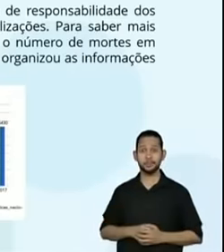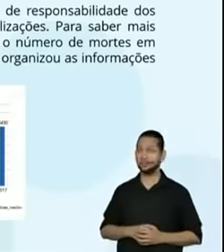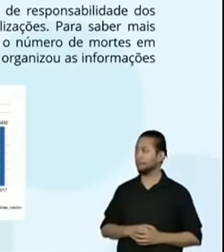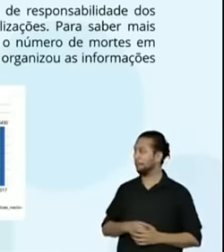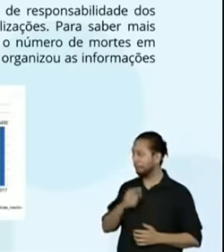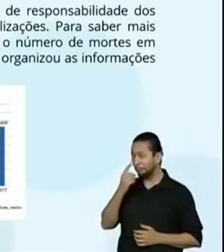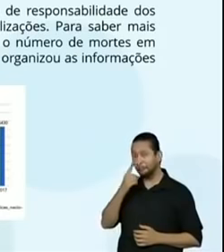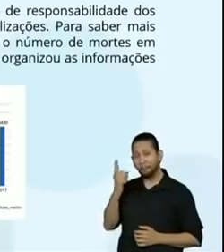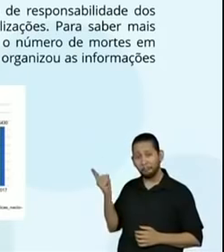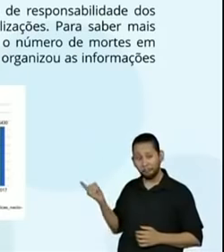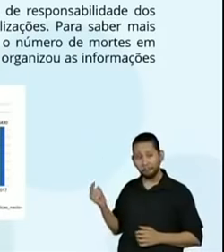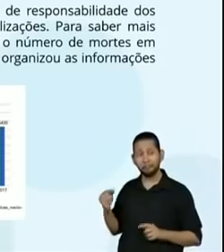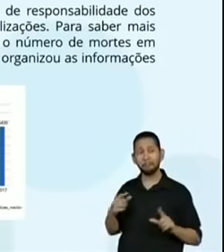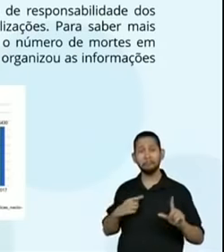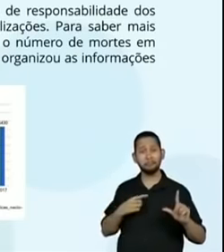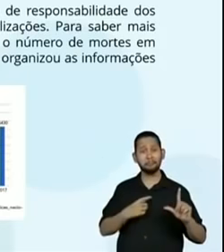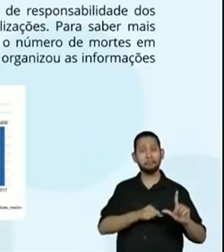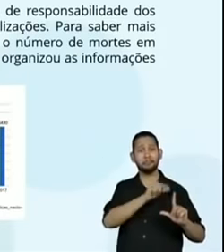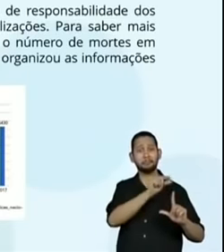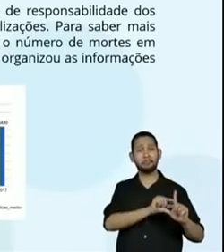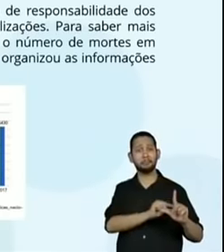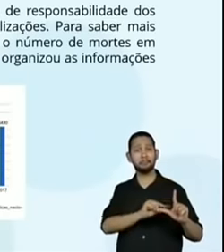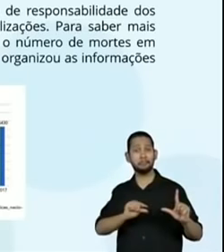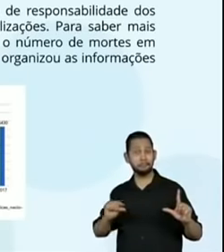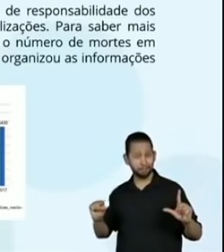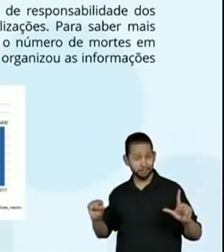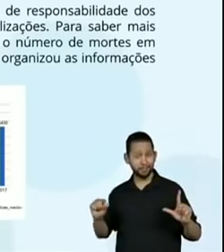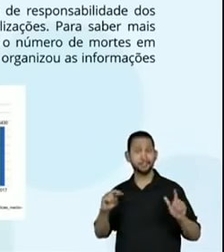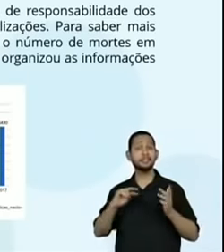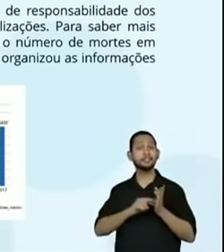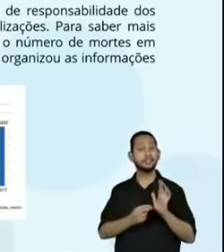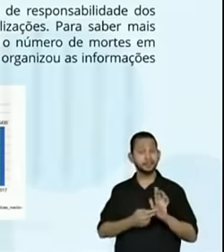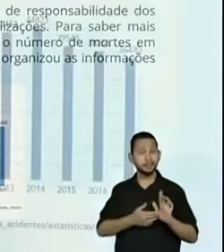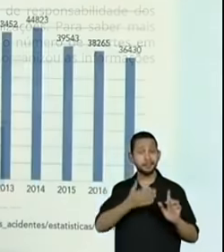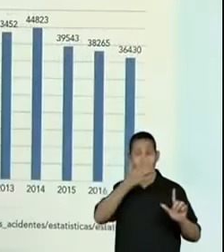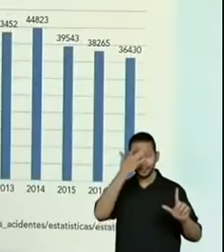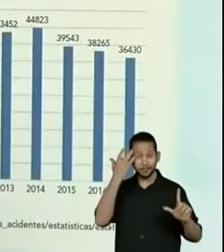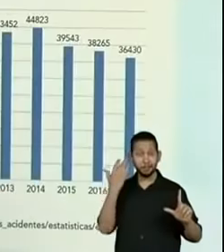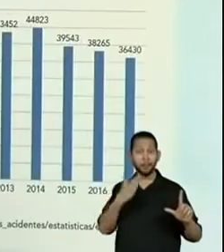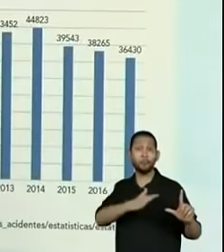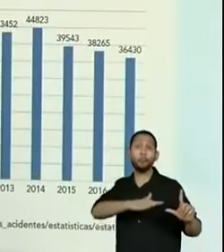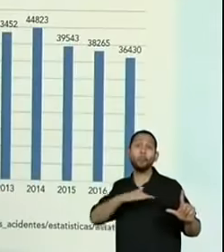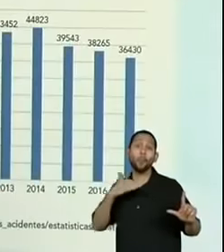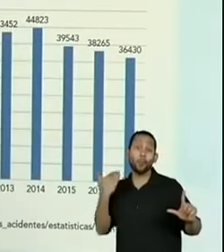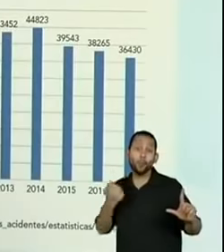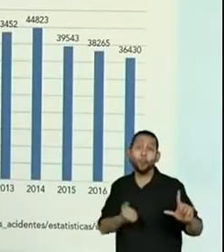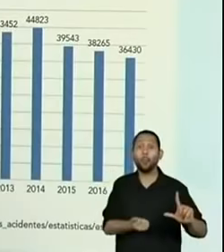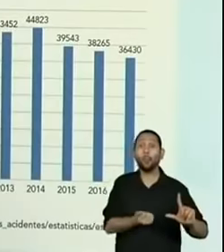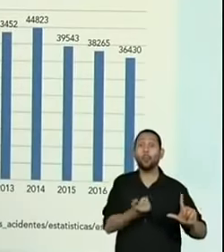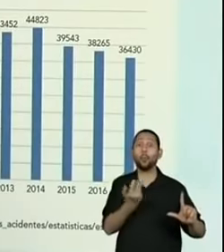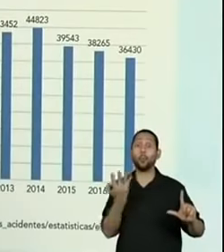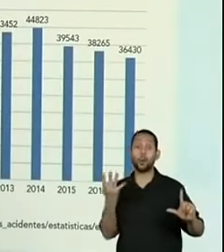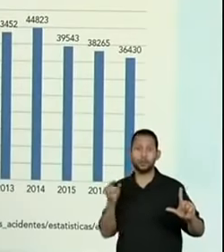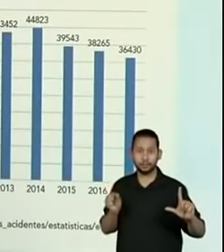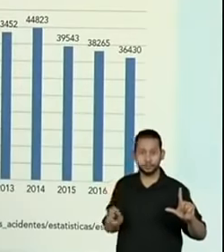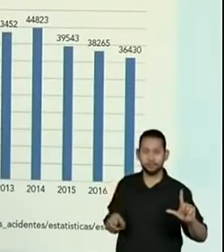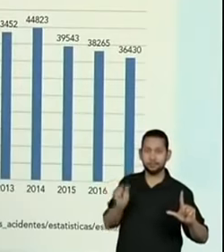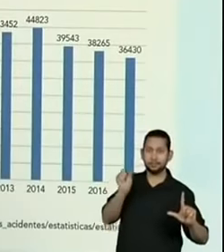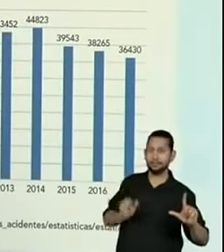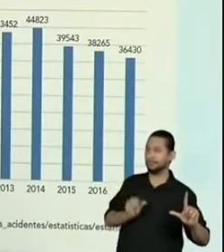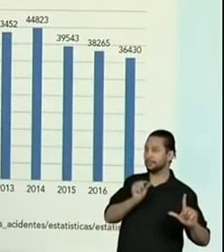as informações que contém neles, né? Sobre as mortes no trânsito, né? Isso, muito